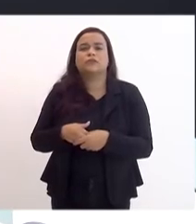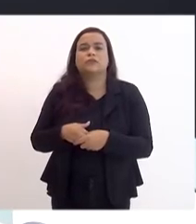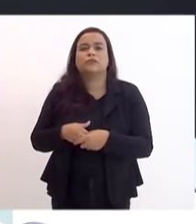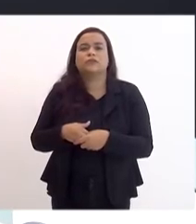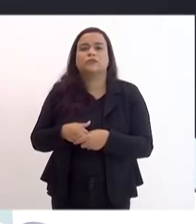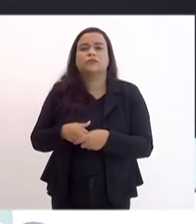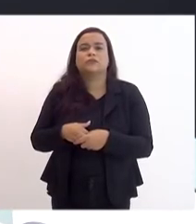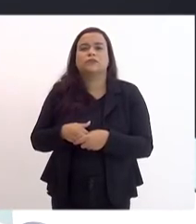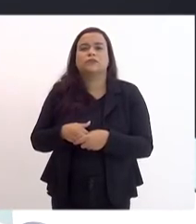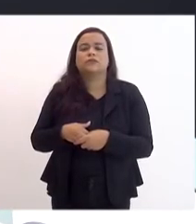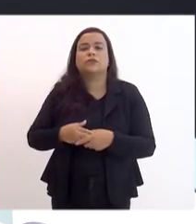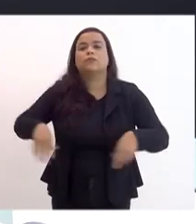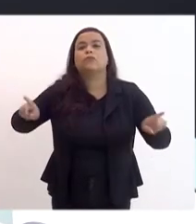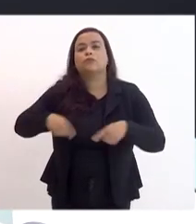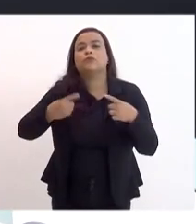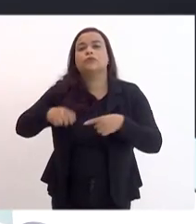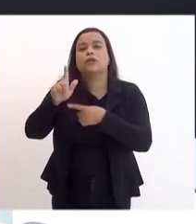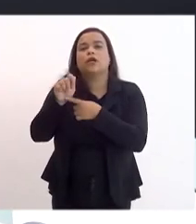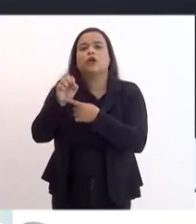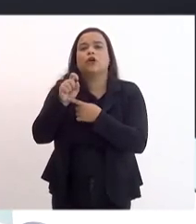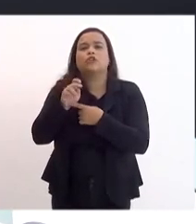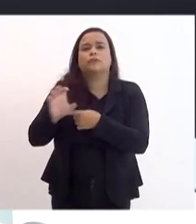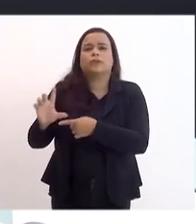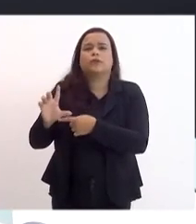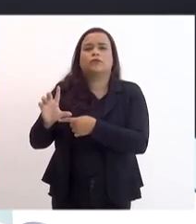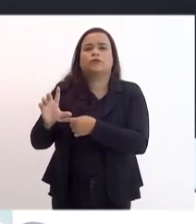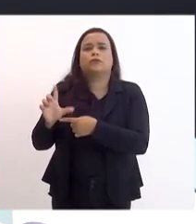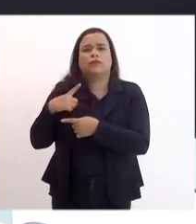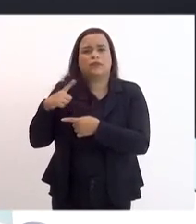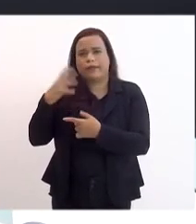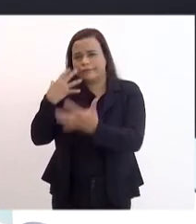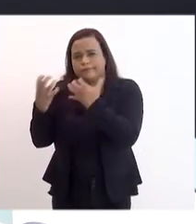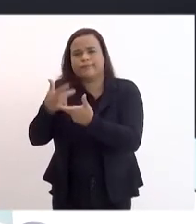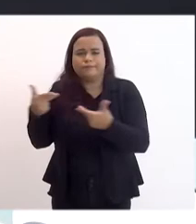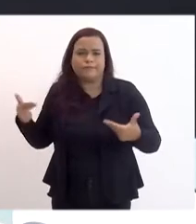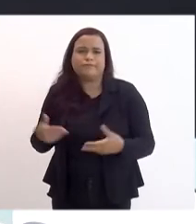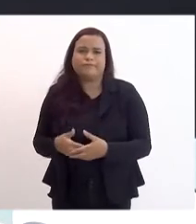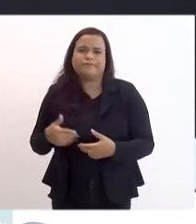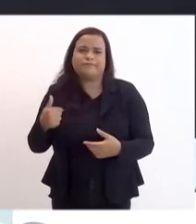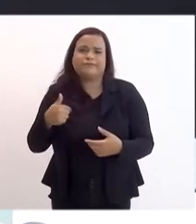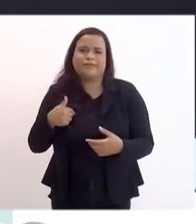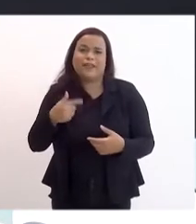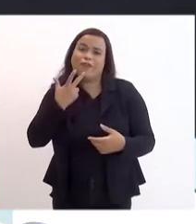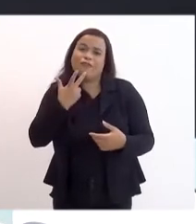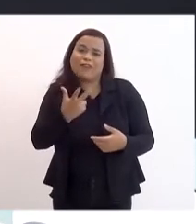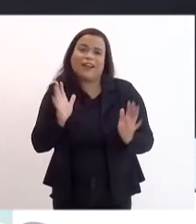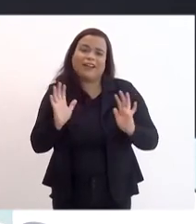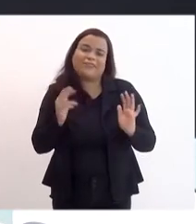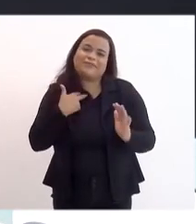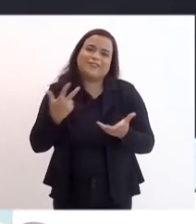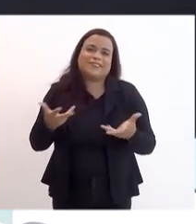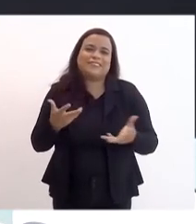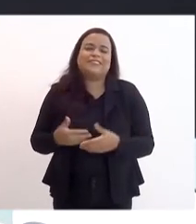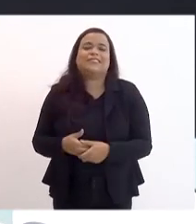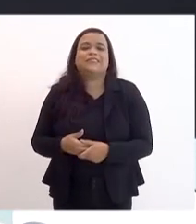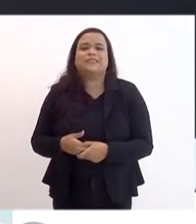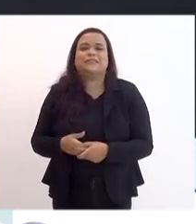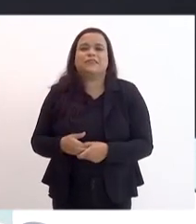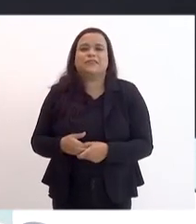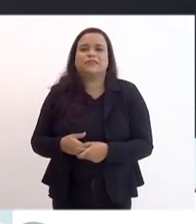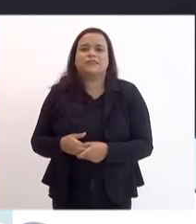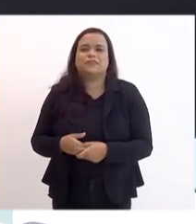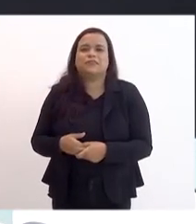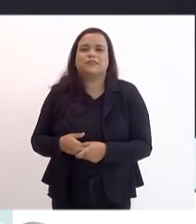música gospel tem muitos atrativos. Sou suspeito, né, doutor? Você quase não conhece a